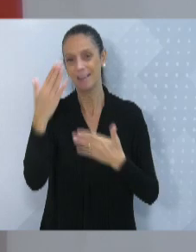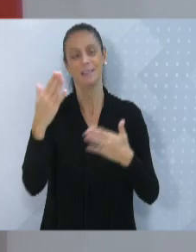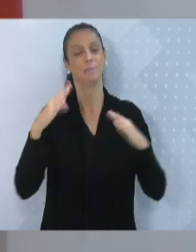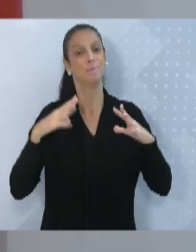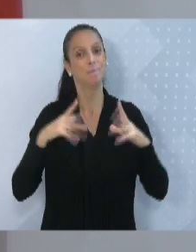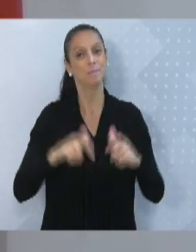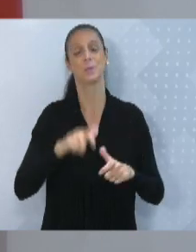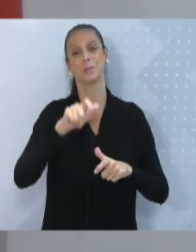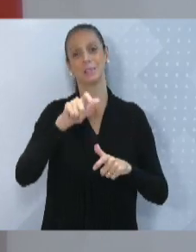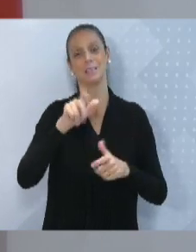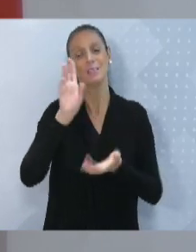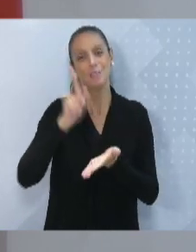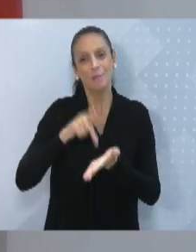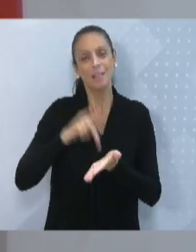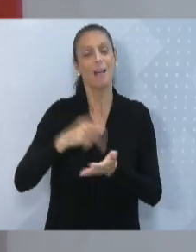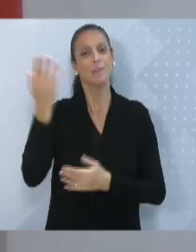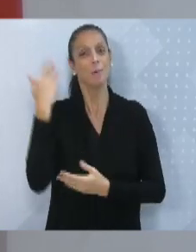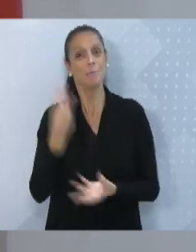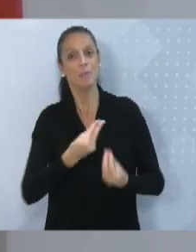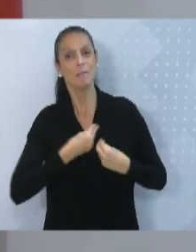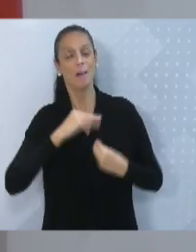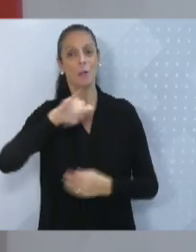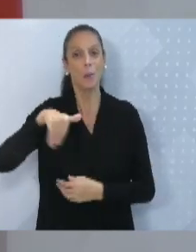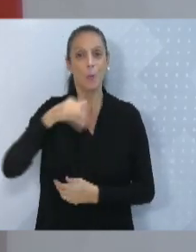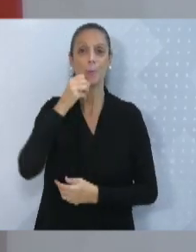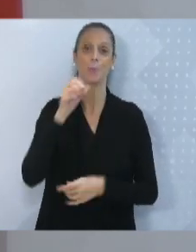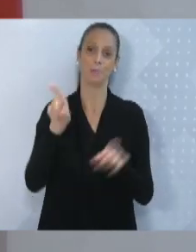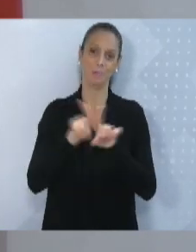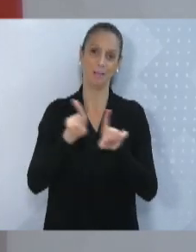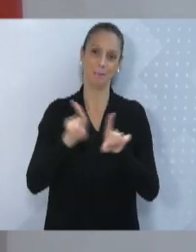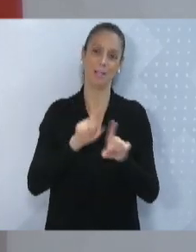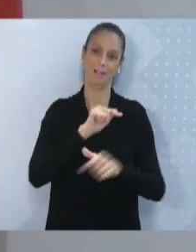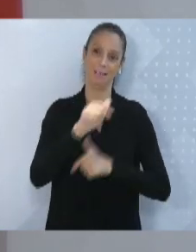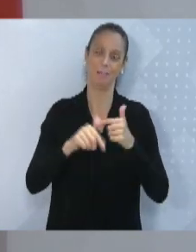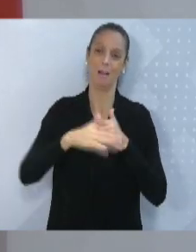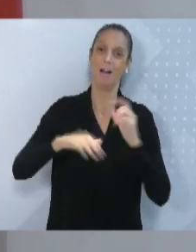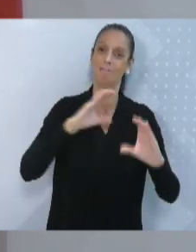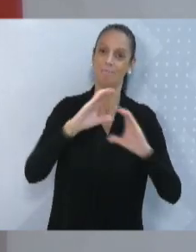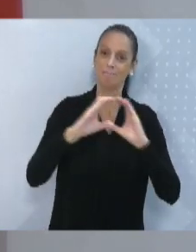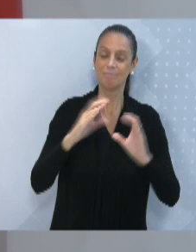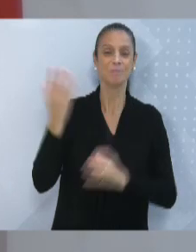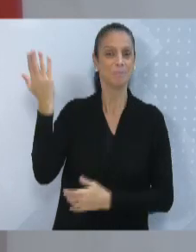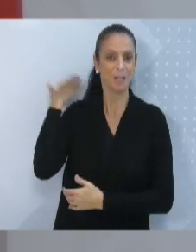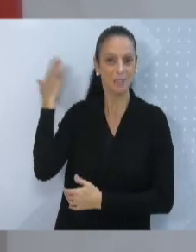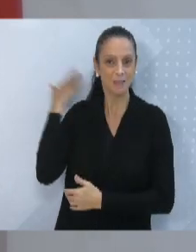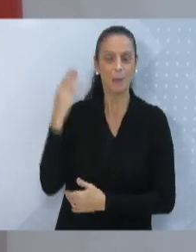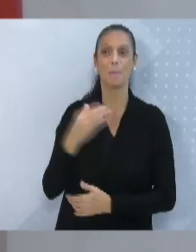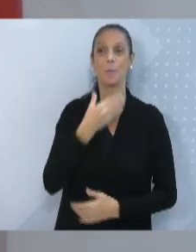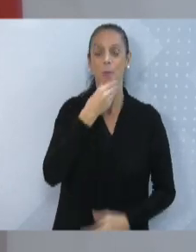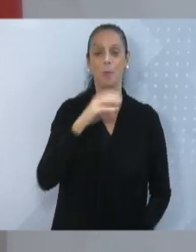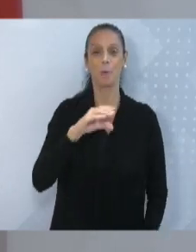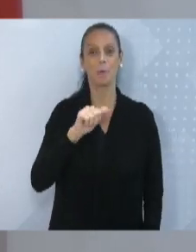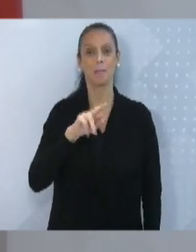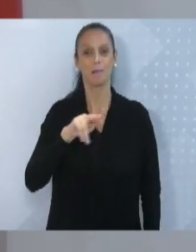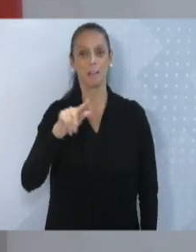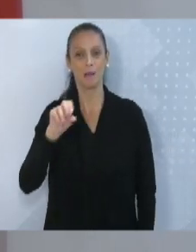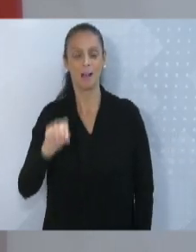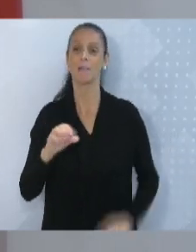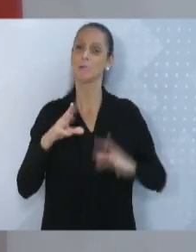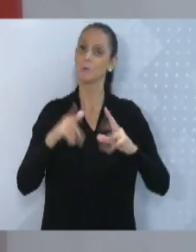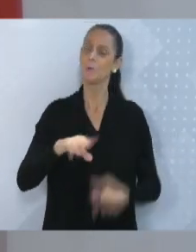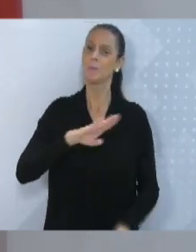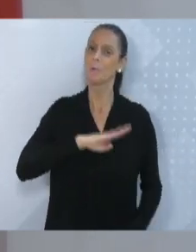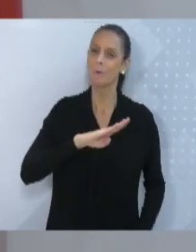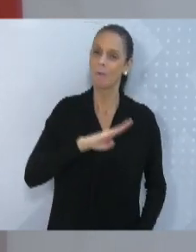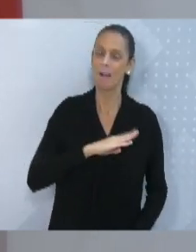a todos que abriram as portas para mim desde lá do tempo da rede Fronteira de comunicação Marcão Carlos Alberto Rossi todos os meus colegas